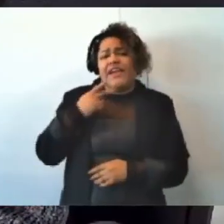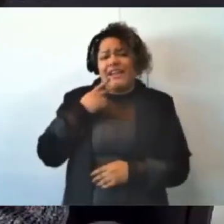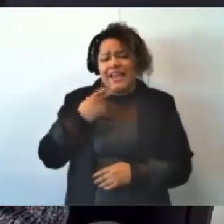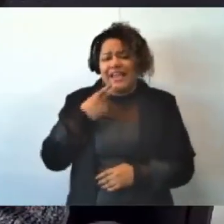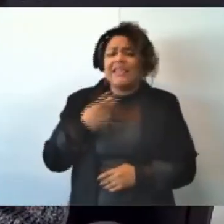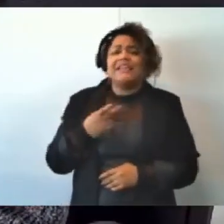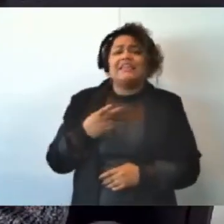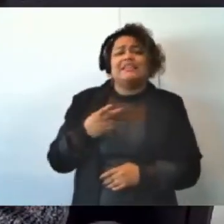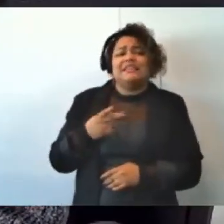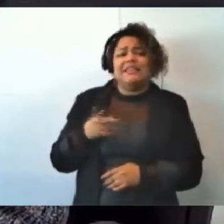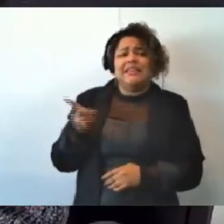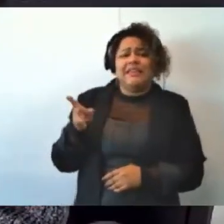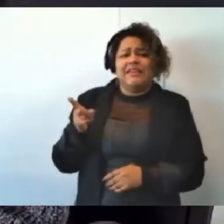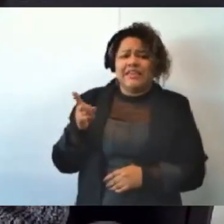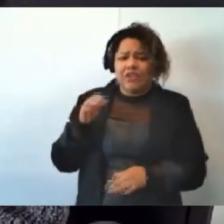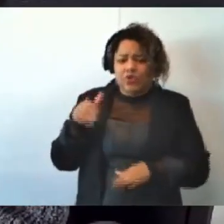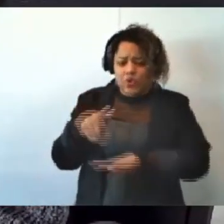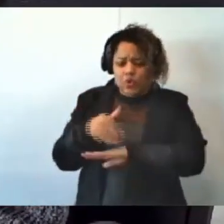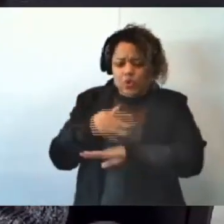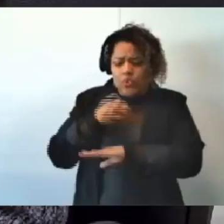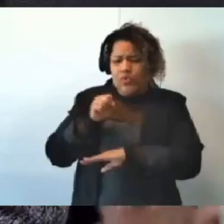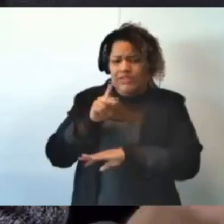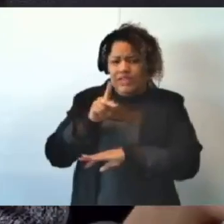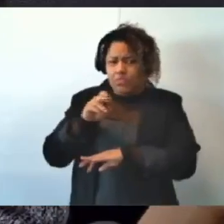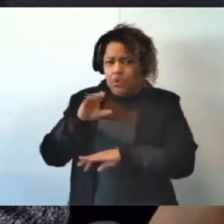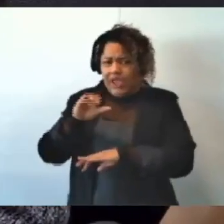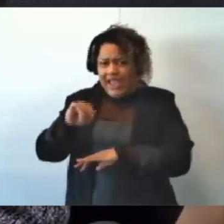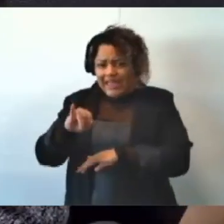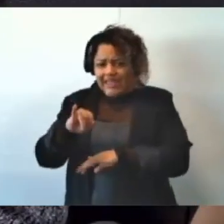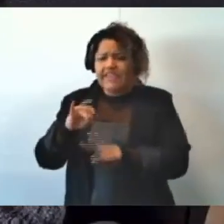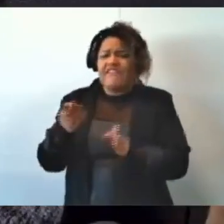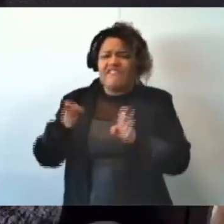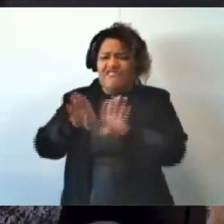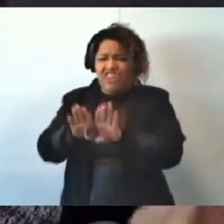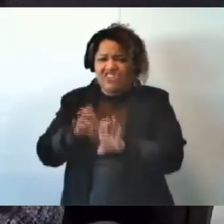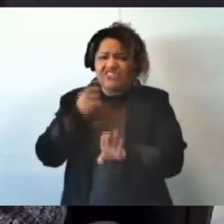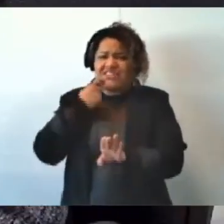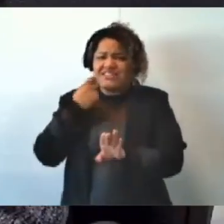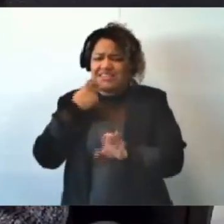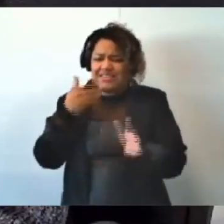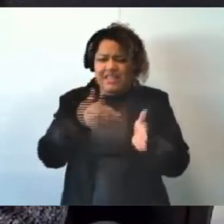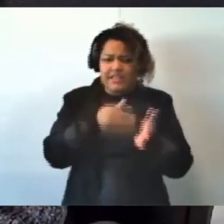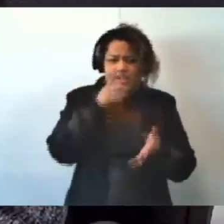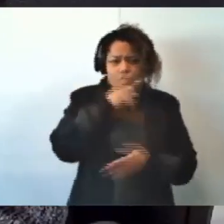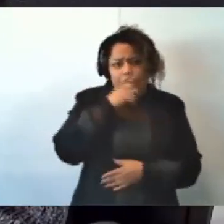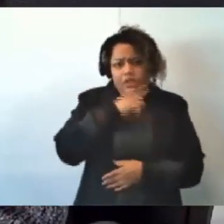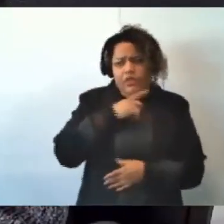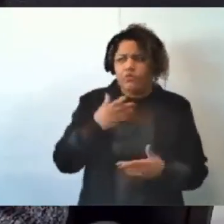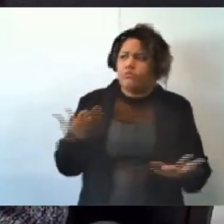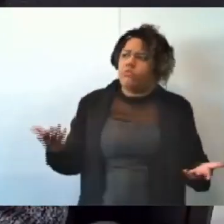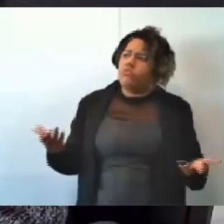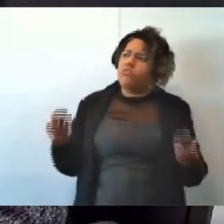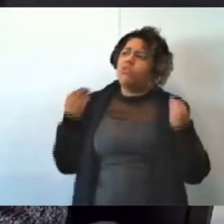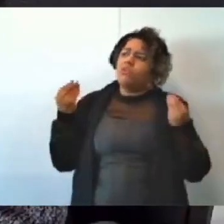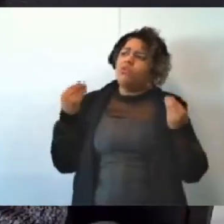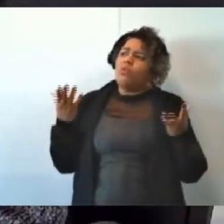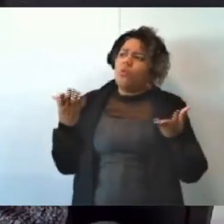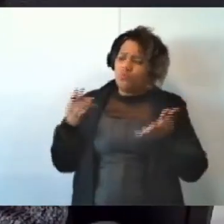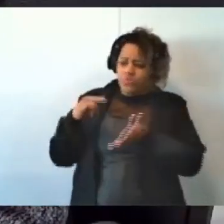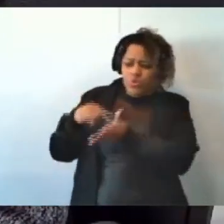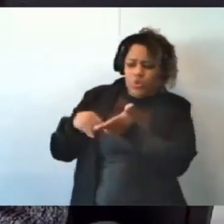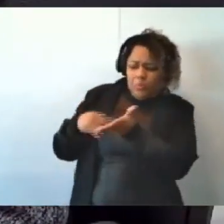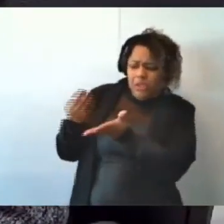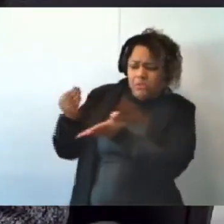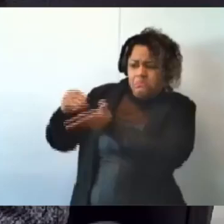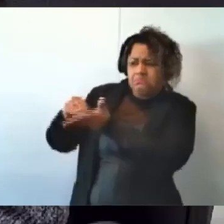de sexta a domingo, isso é algo que eu não sei. Ele pode ter isso em documento, mas isso não corresponde